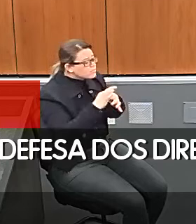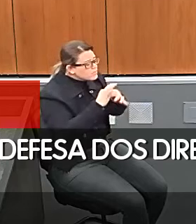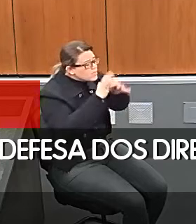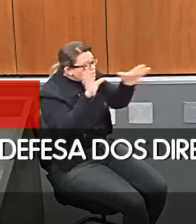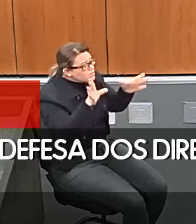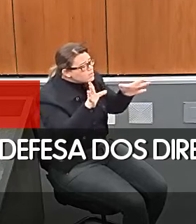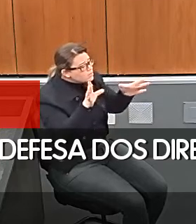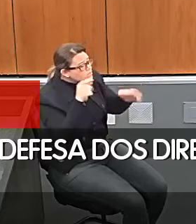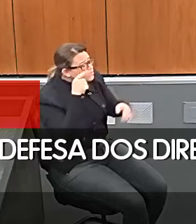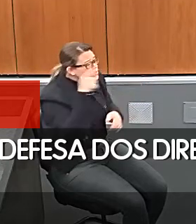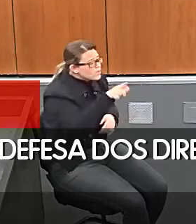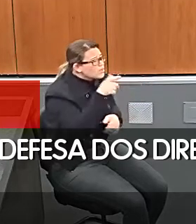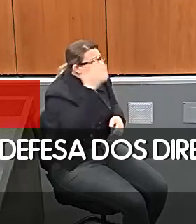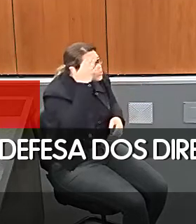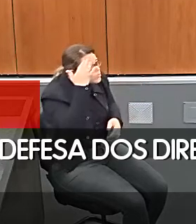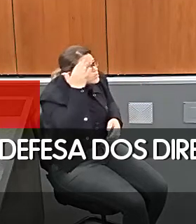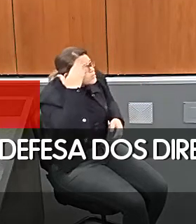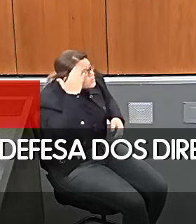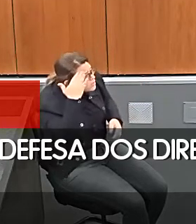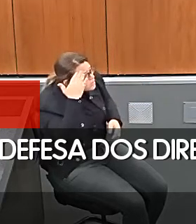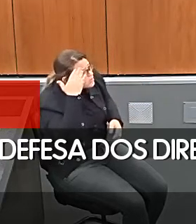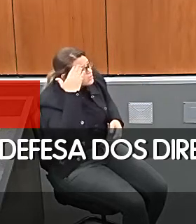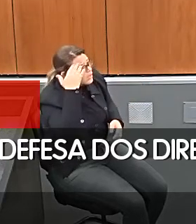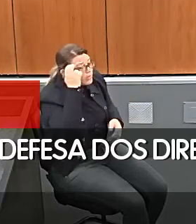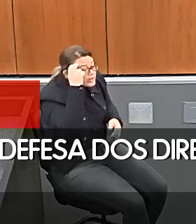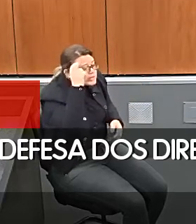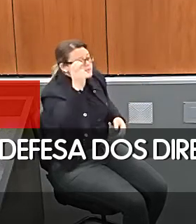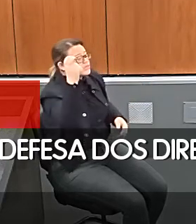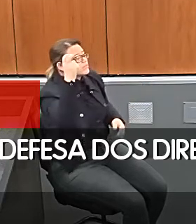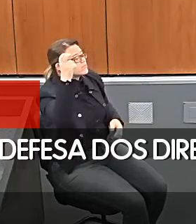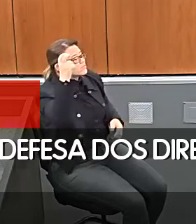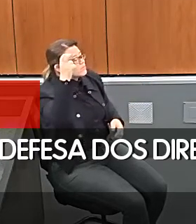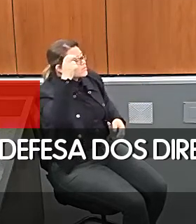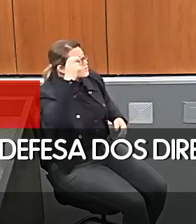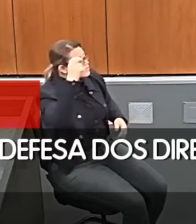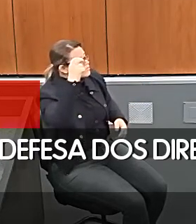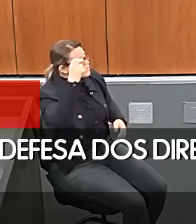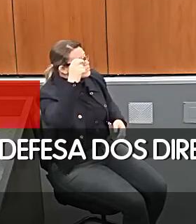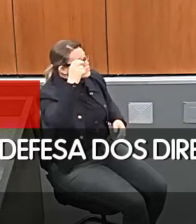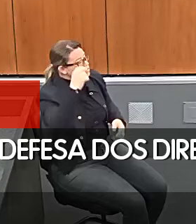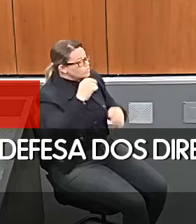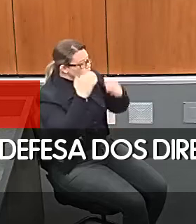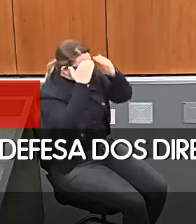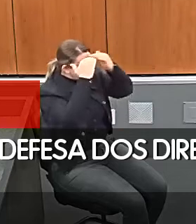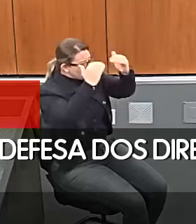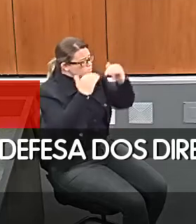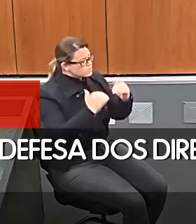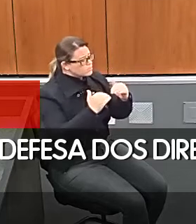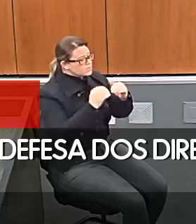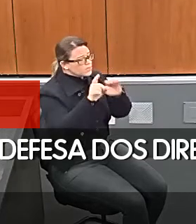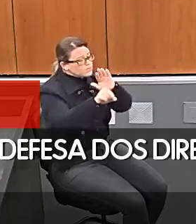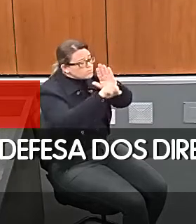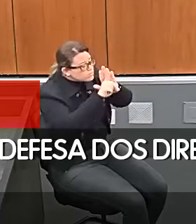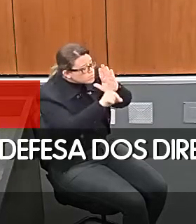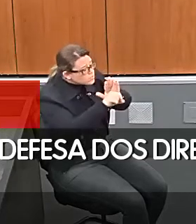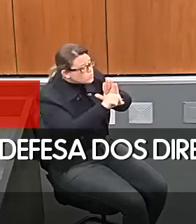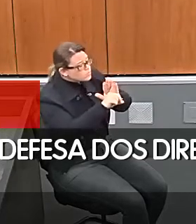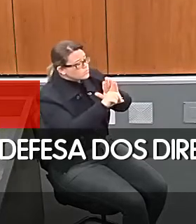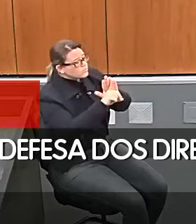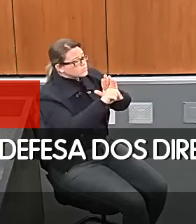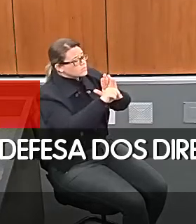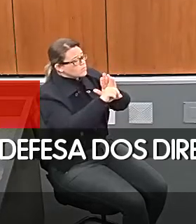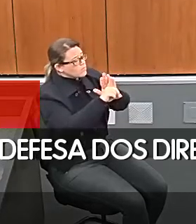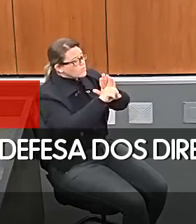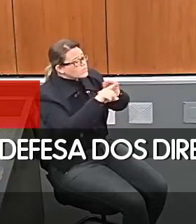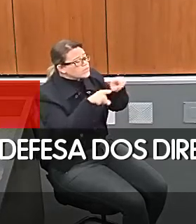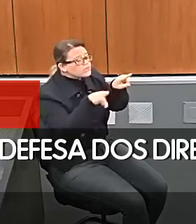de mostrar para ele que ele é capaz, que ele tem direito, e que esse direito vai ser respeitado através da defesa de nós, pais,